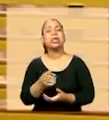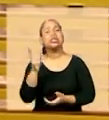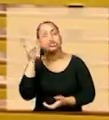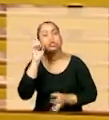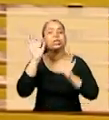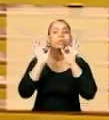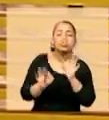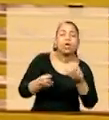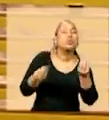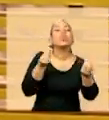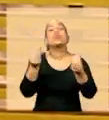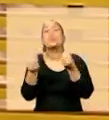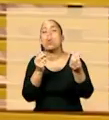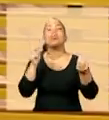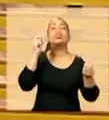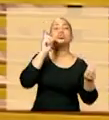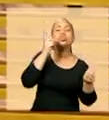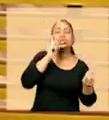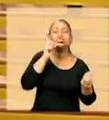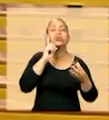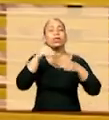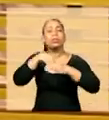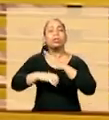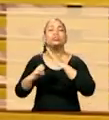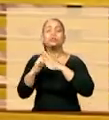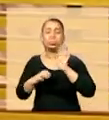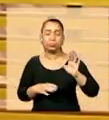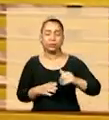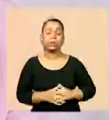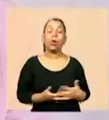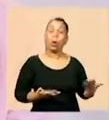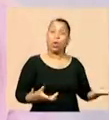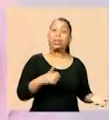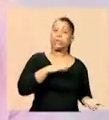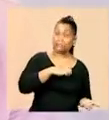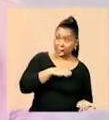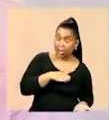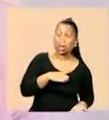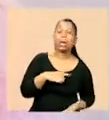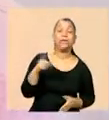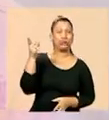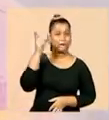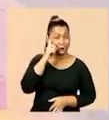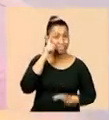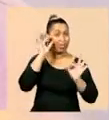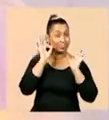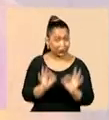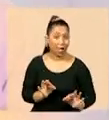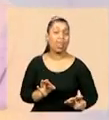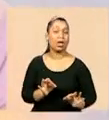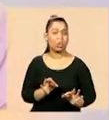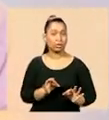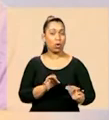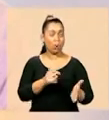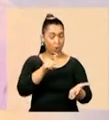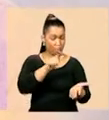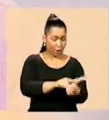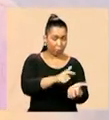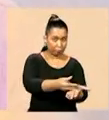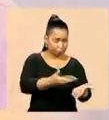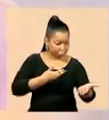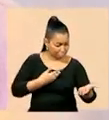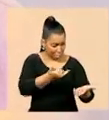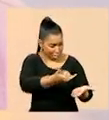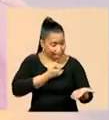feito? Como é que é isso no dia a dia, ali, por exemplo, de uma empresa, de uma indústria? Tem prazo para notificação.